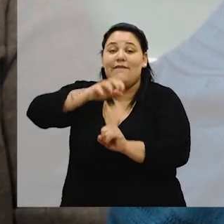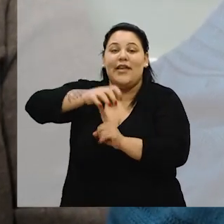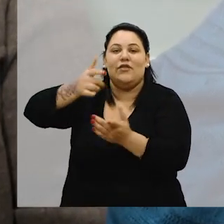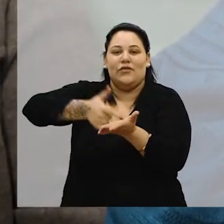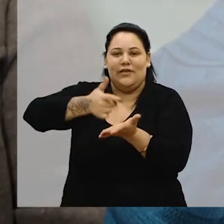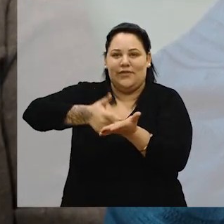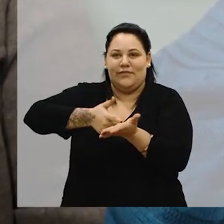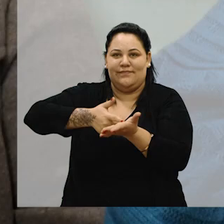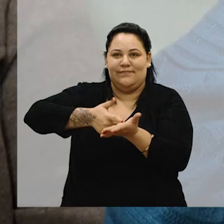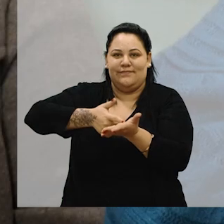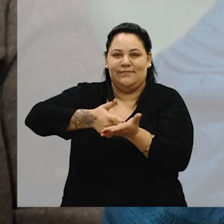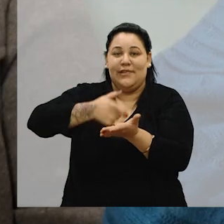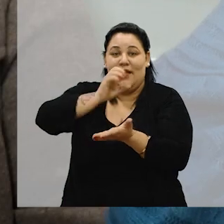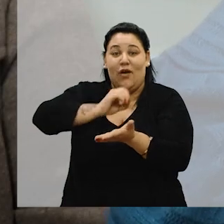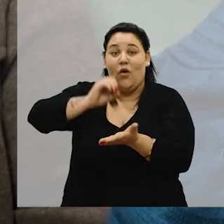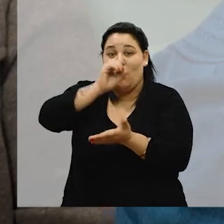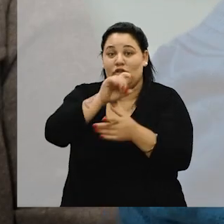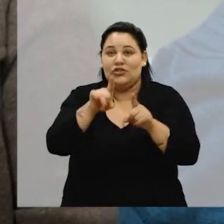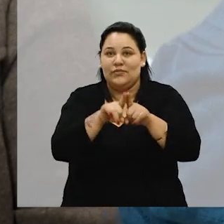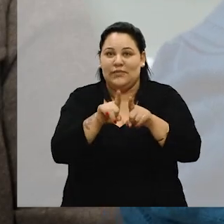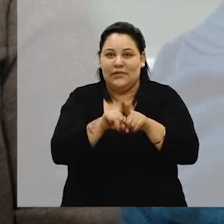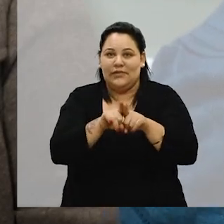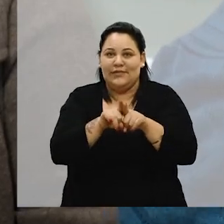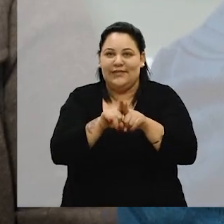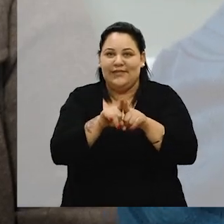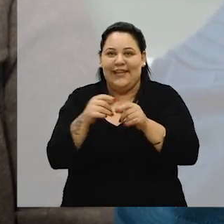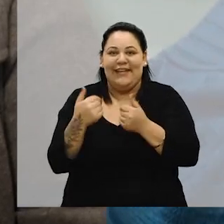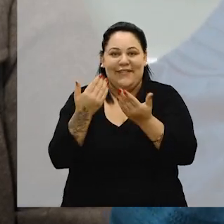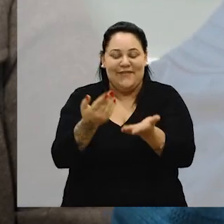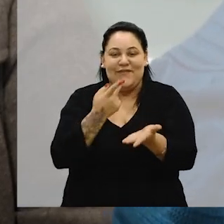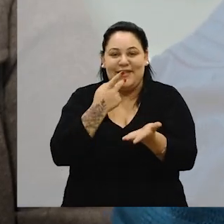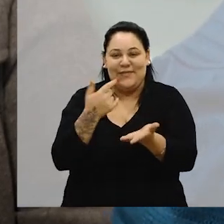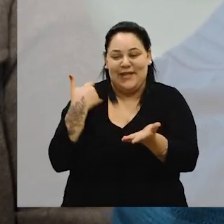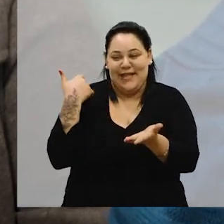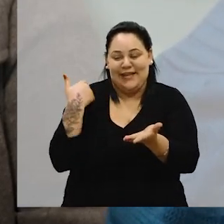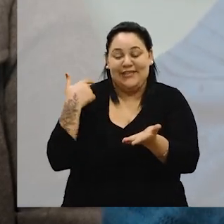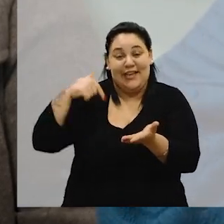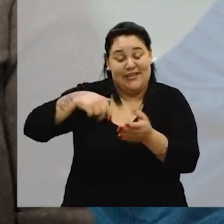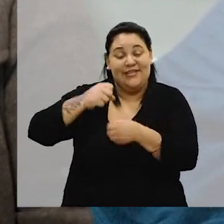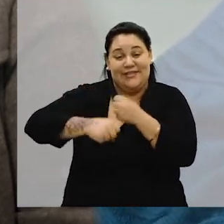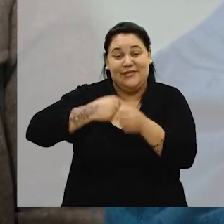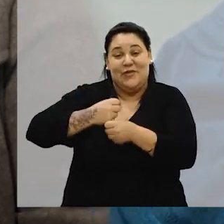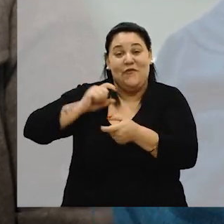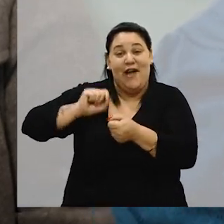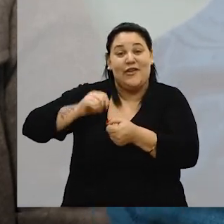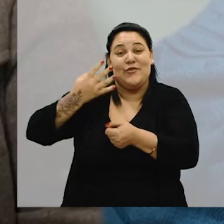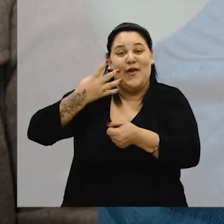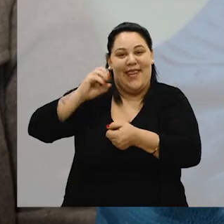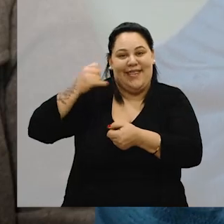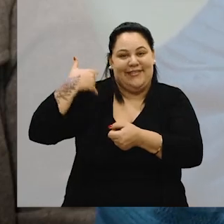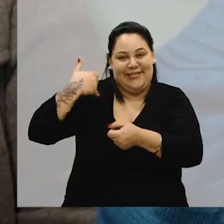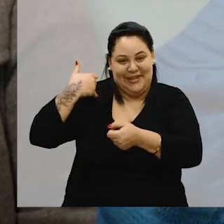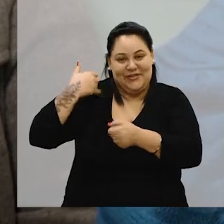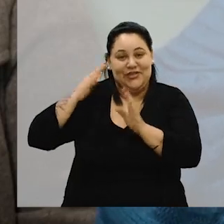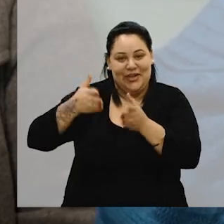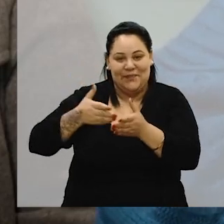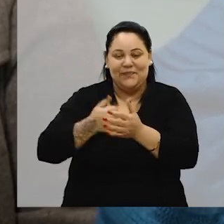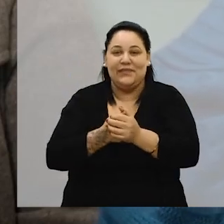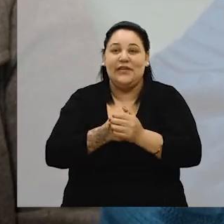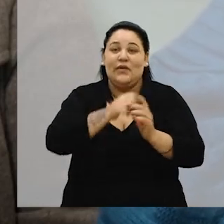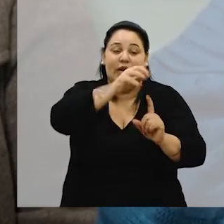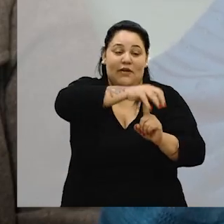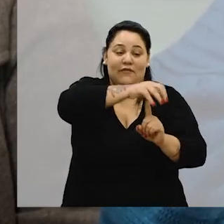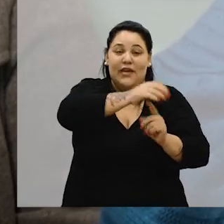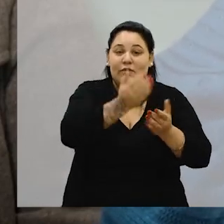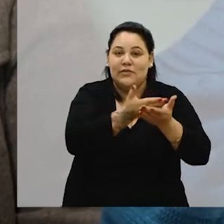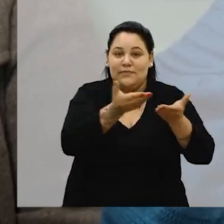autores locais. Então, eu tenho aí uma frequência, já entregando a idade, eu vou desde a primeira edição, esse ano faz 40 anos. Então, a feira